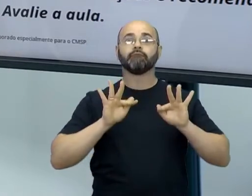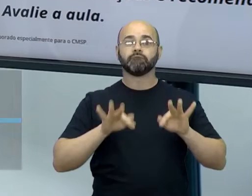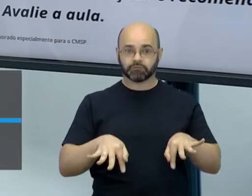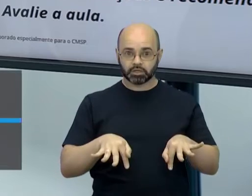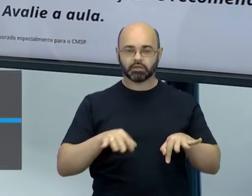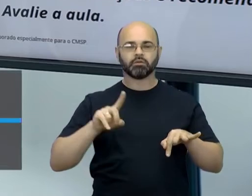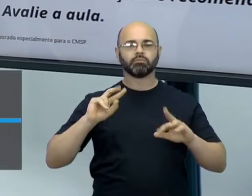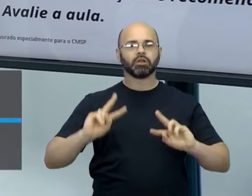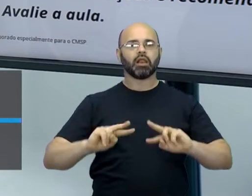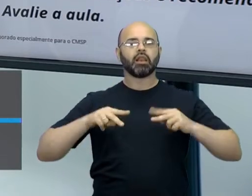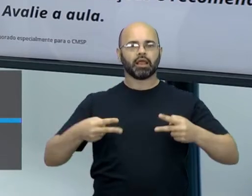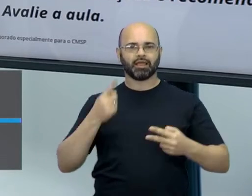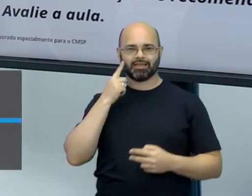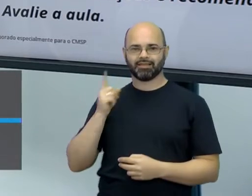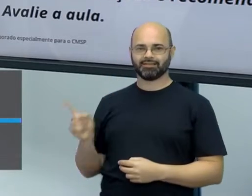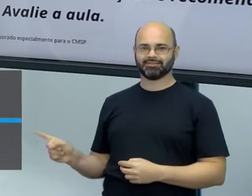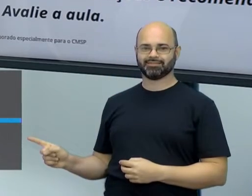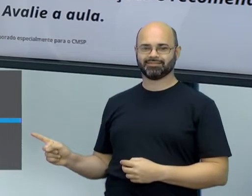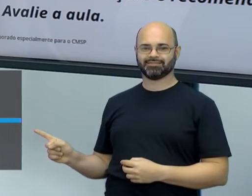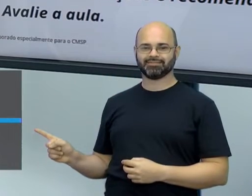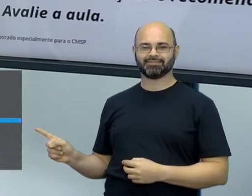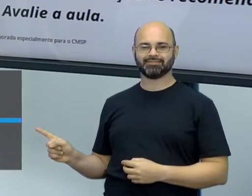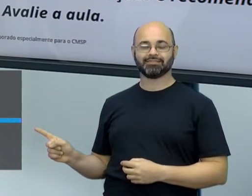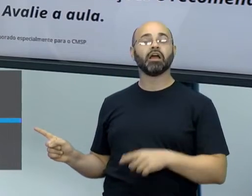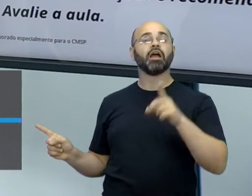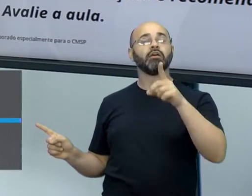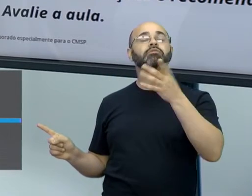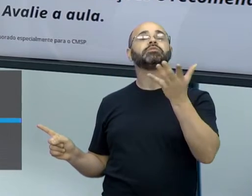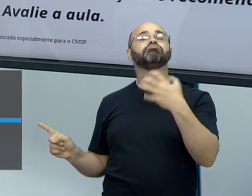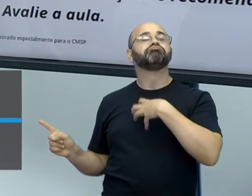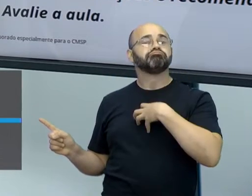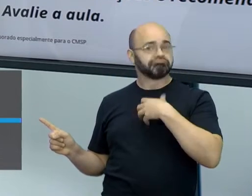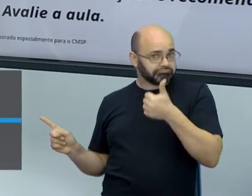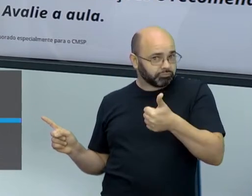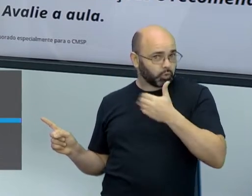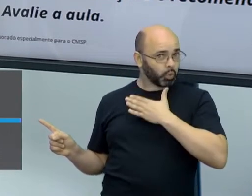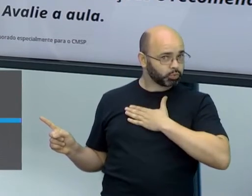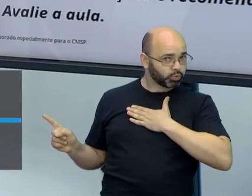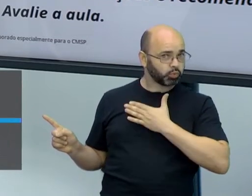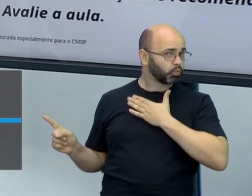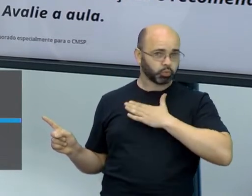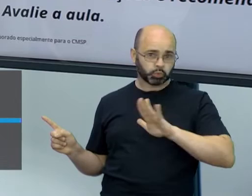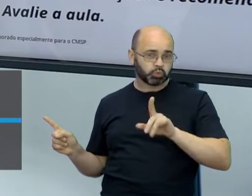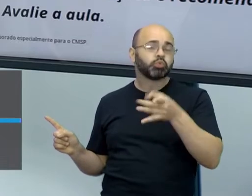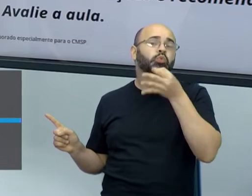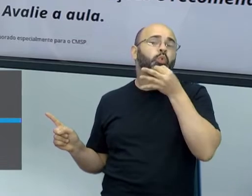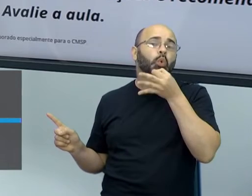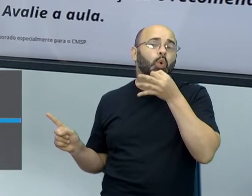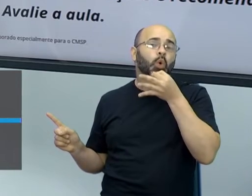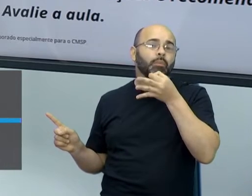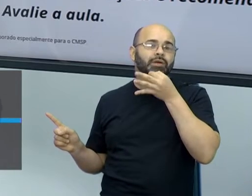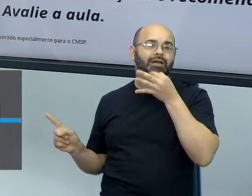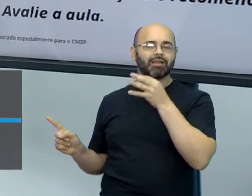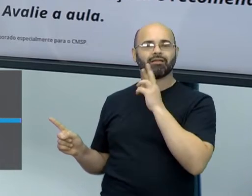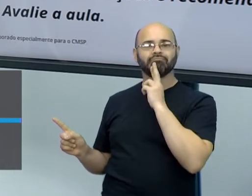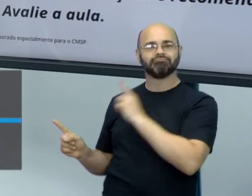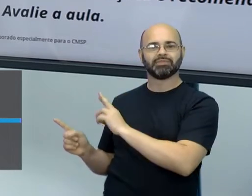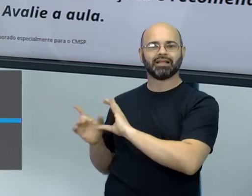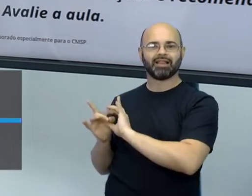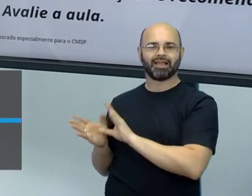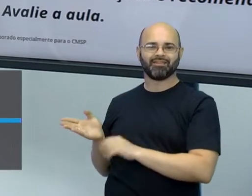Para a gente saber se está no caminho certo. A gente prepara as aulas com todo carinho, com todo cuidado e tudo mais, mas a gente sabe de